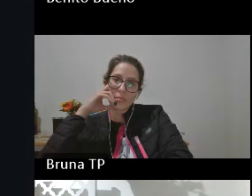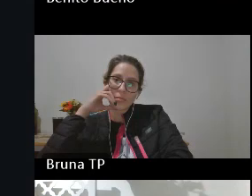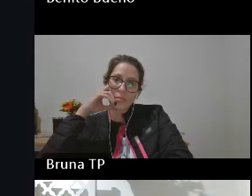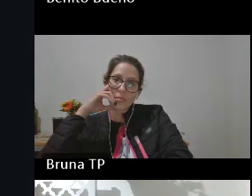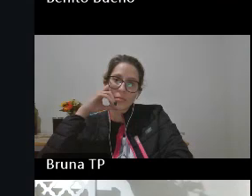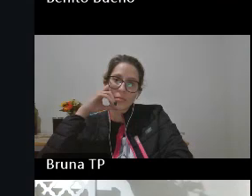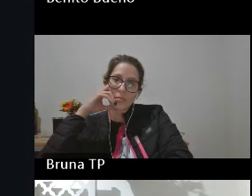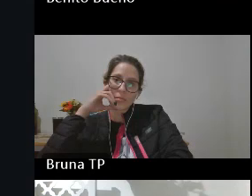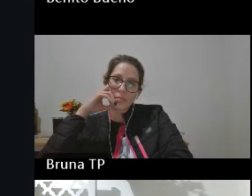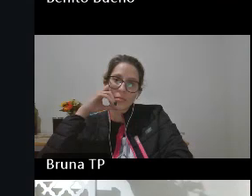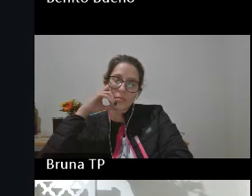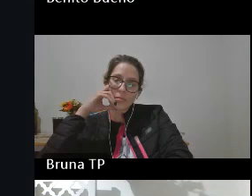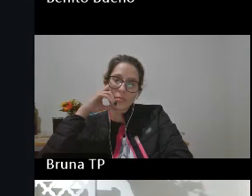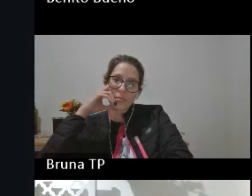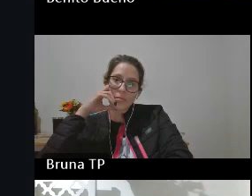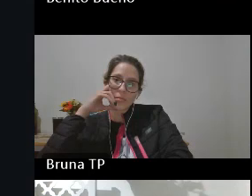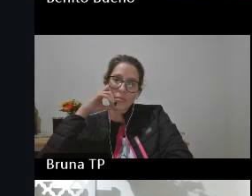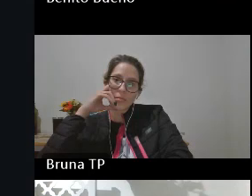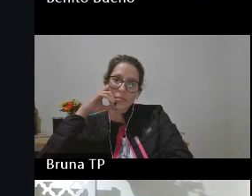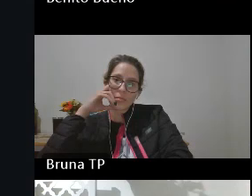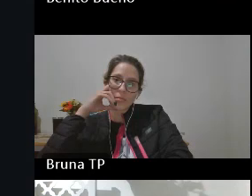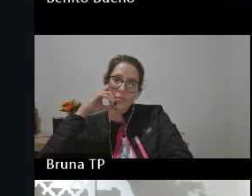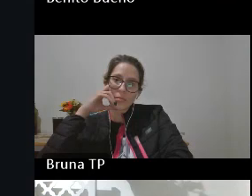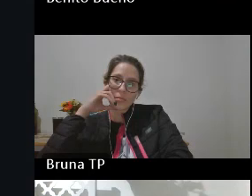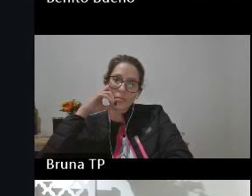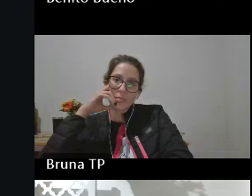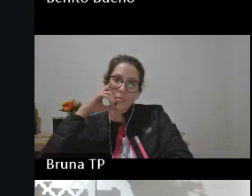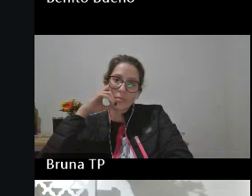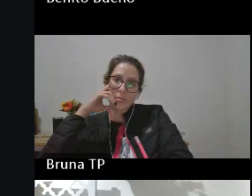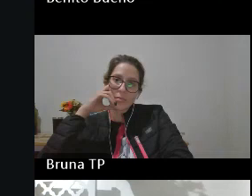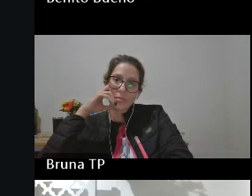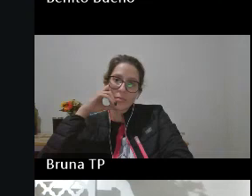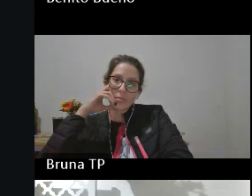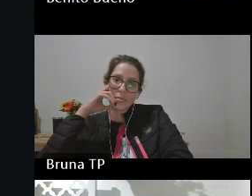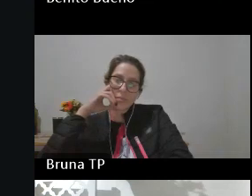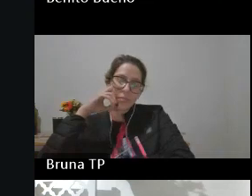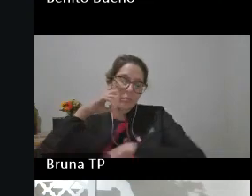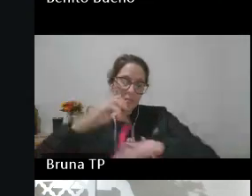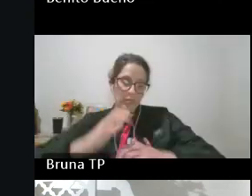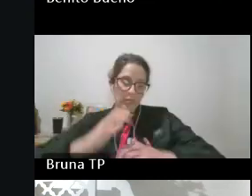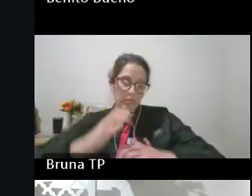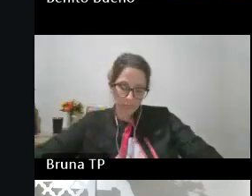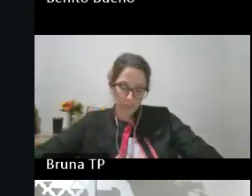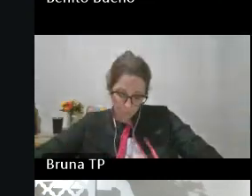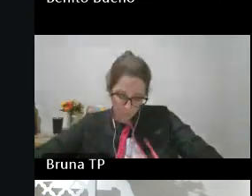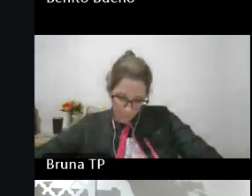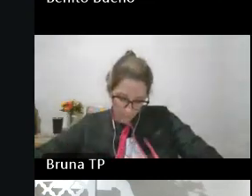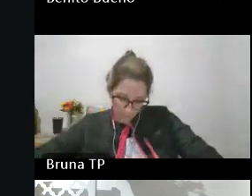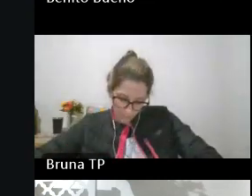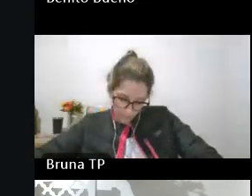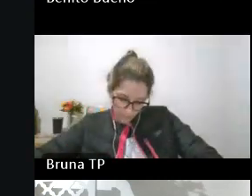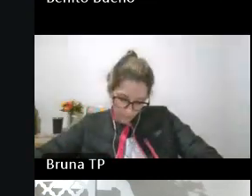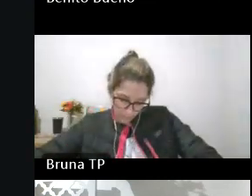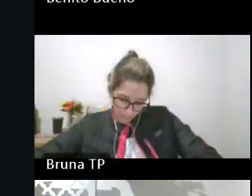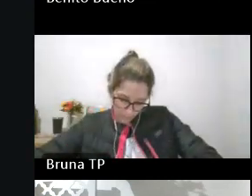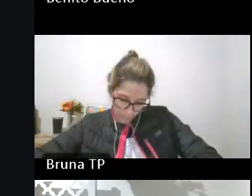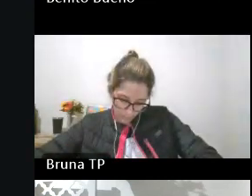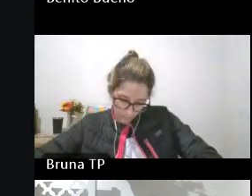pode ser apenas um ensino médio completo e algum curso complementar. Então, não precisa ter um ensino